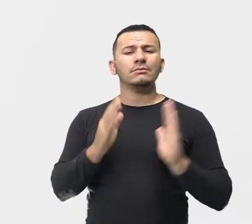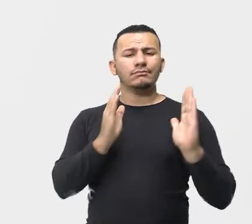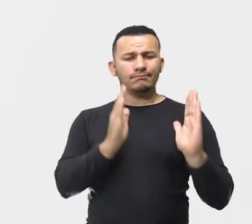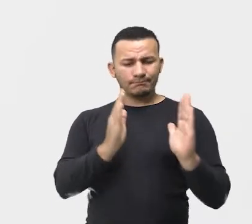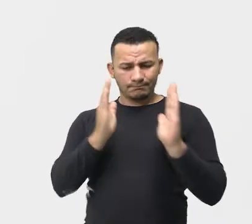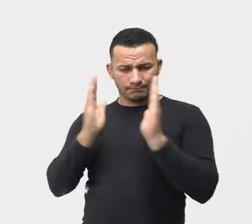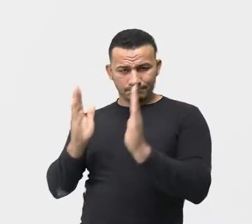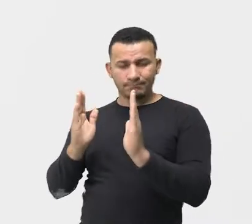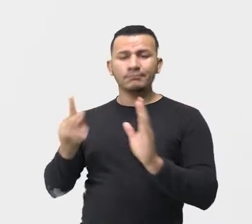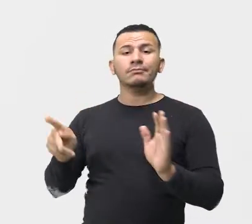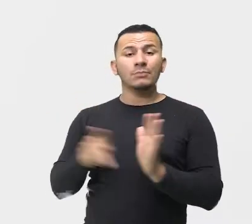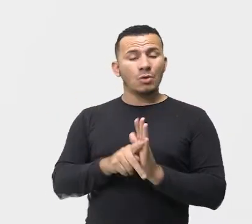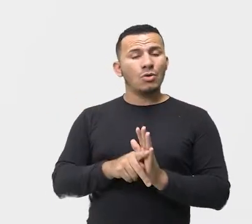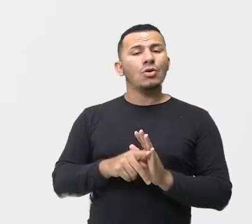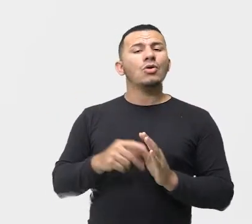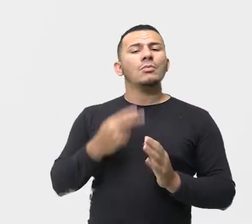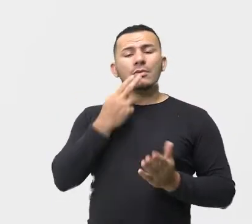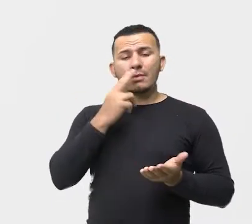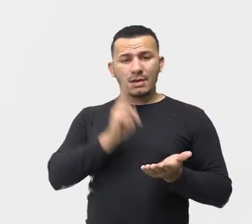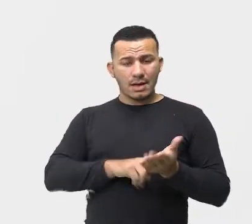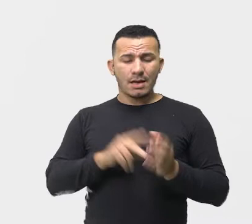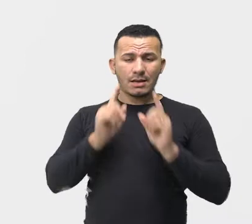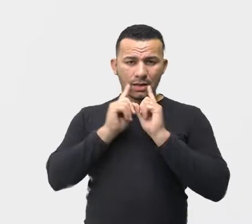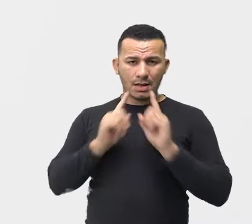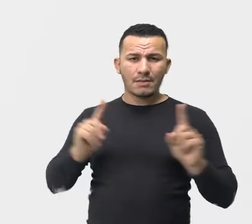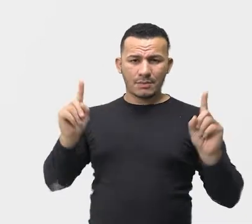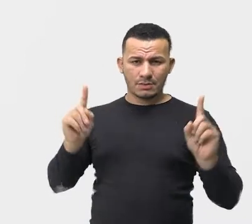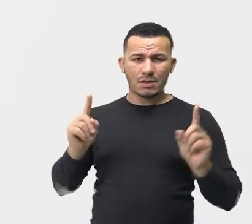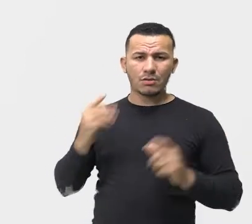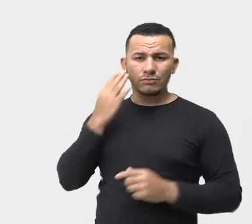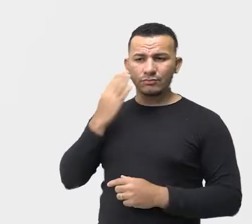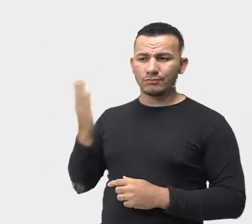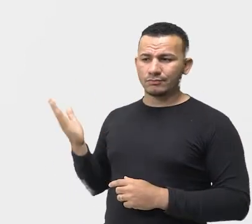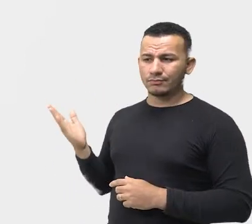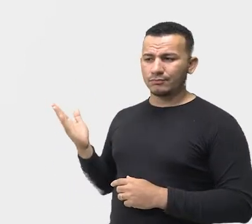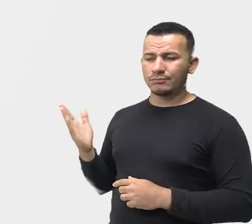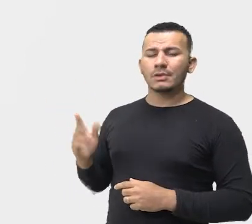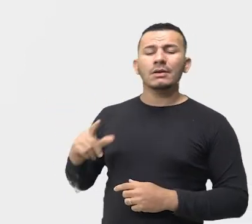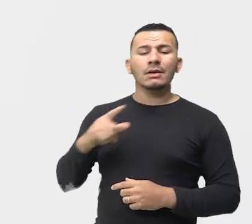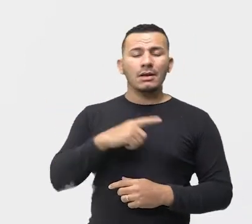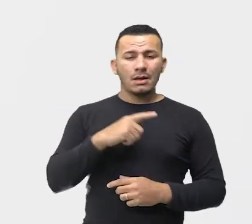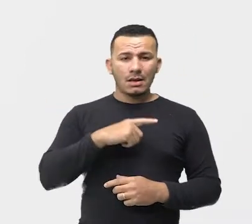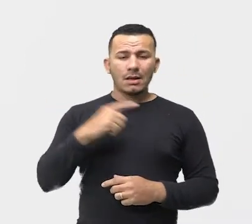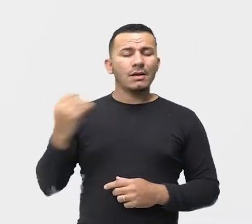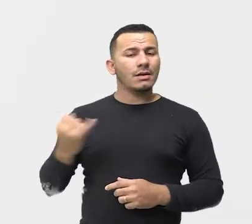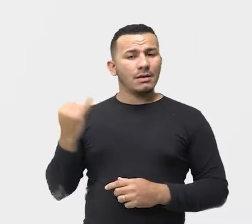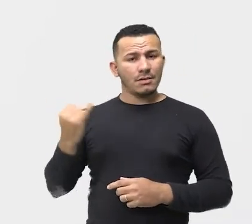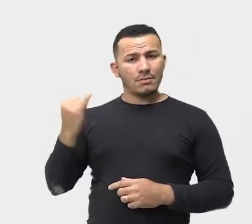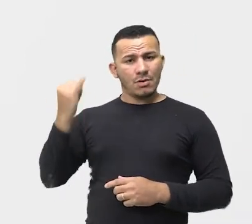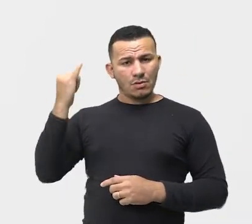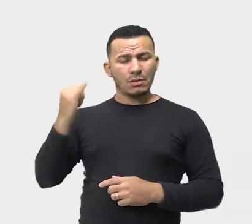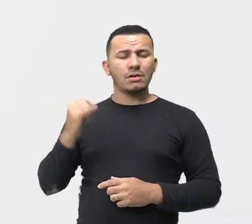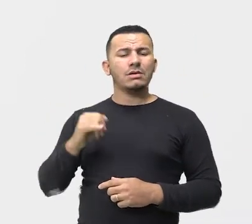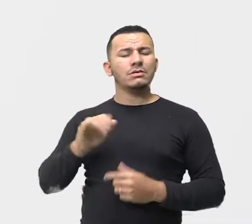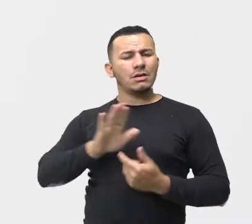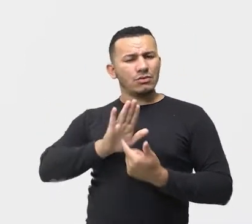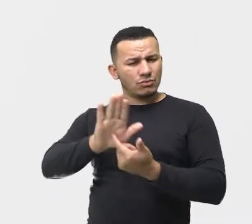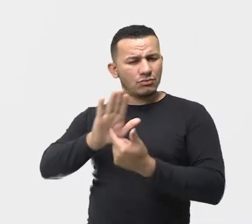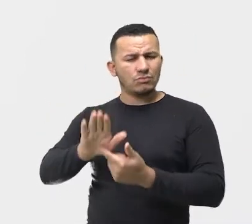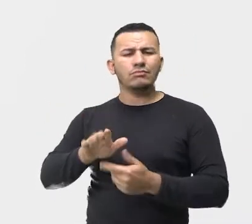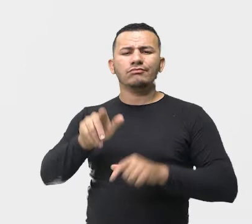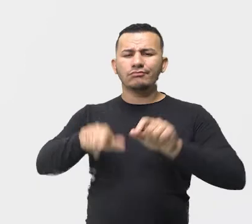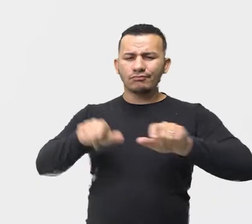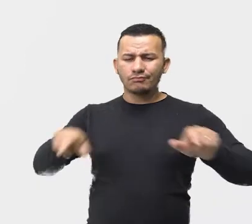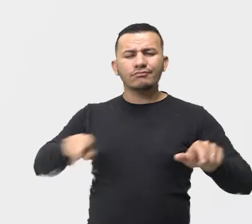para as cartas a ação ela vai trazer partes elementos que são fundamentais que vão ajudar